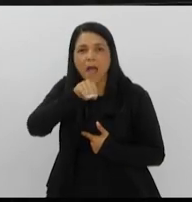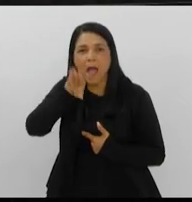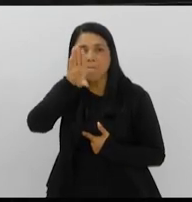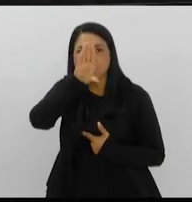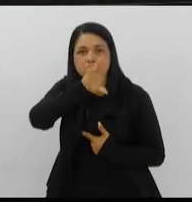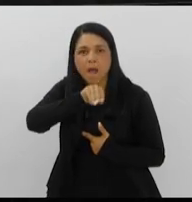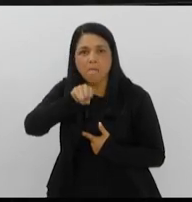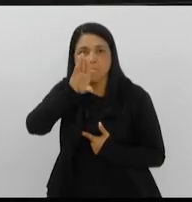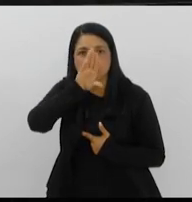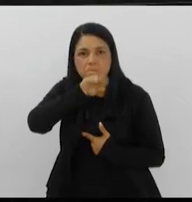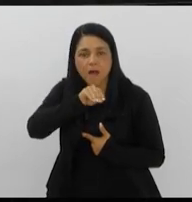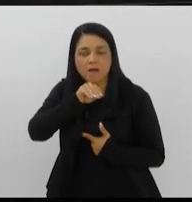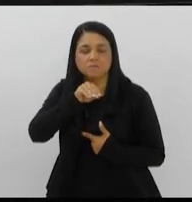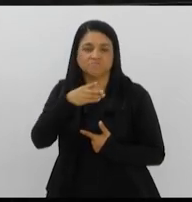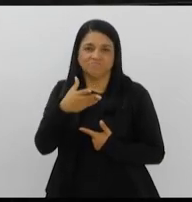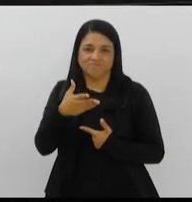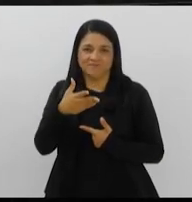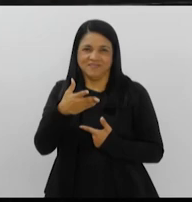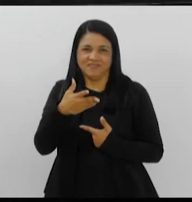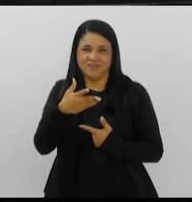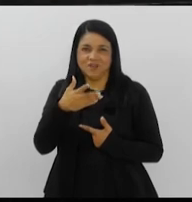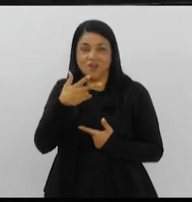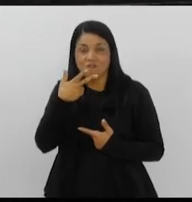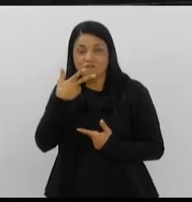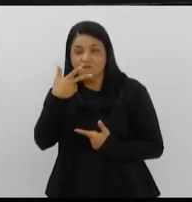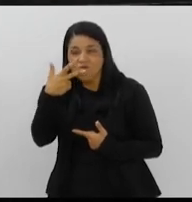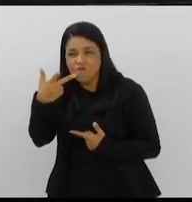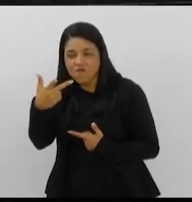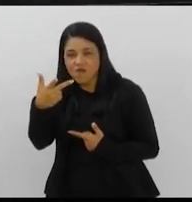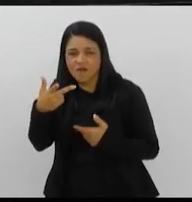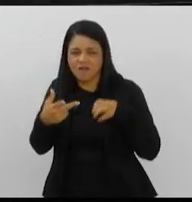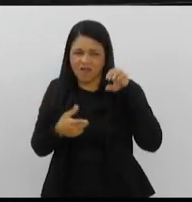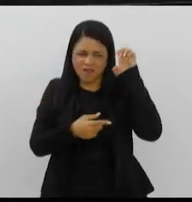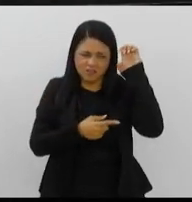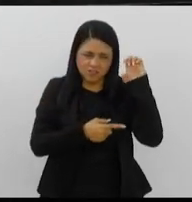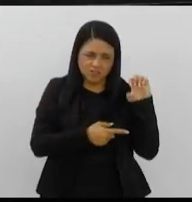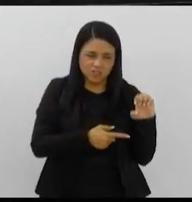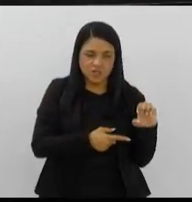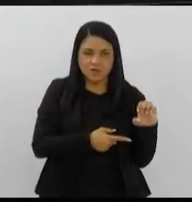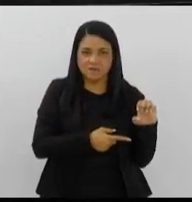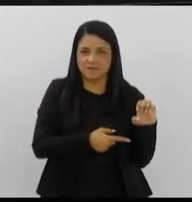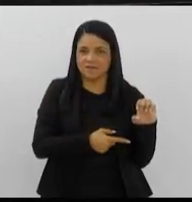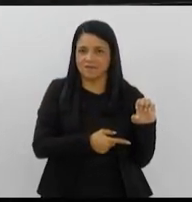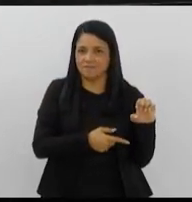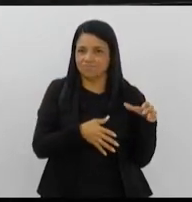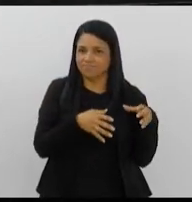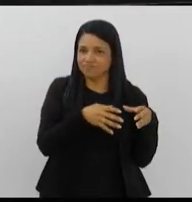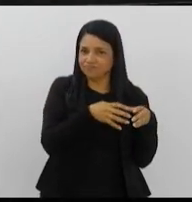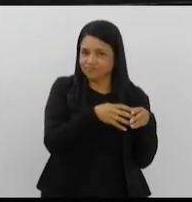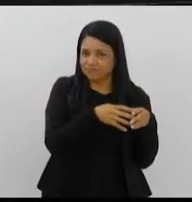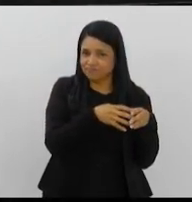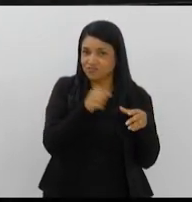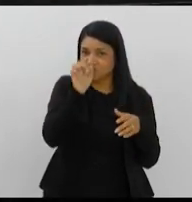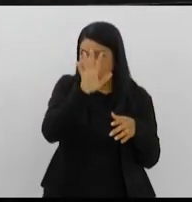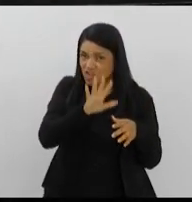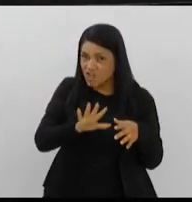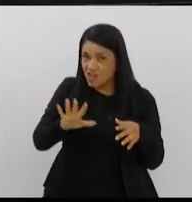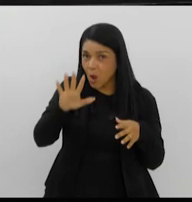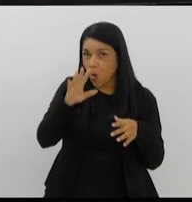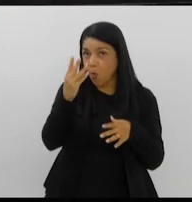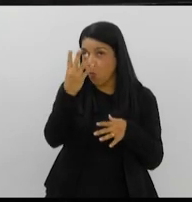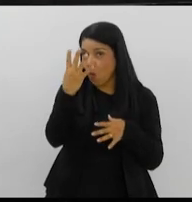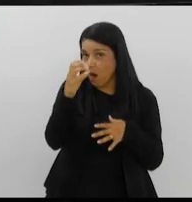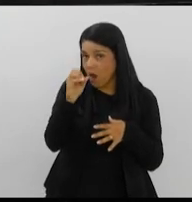mas dizer que a esquerda, de uma forma genérica, nos últimos